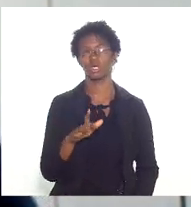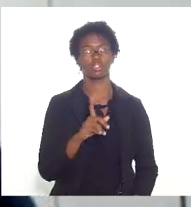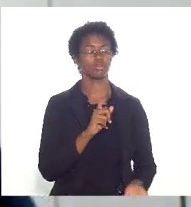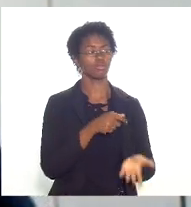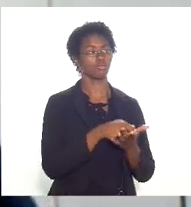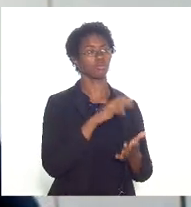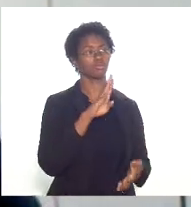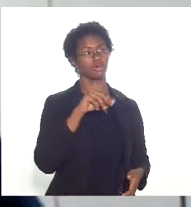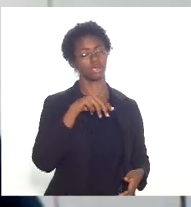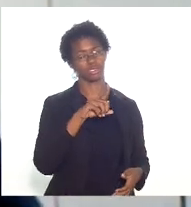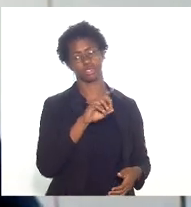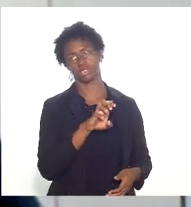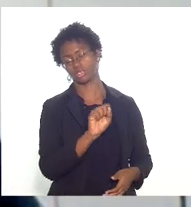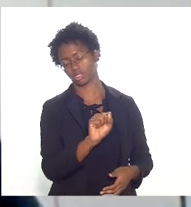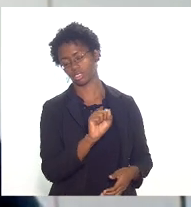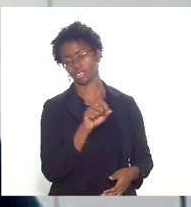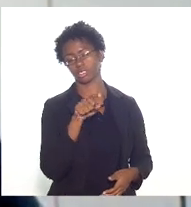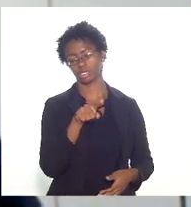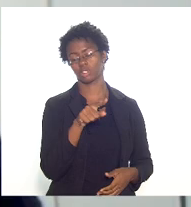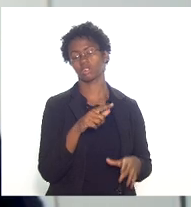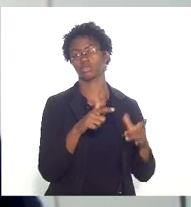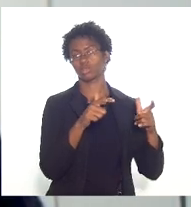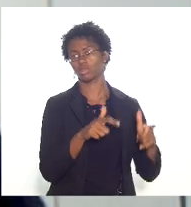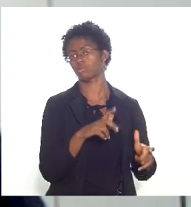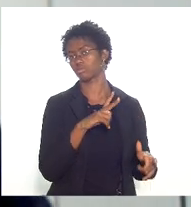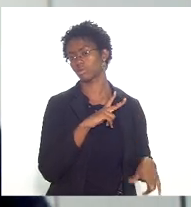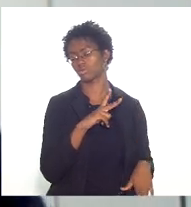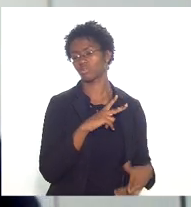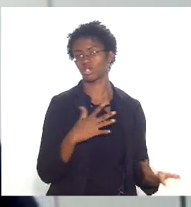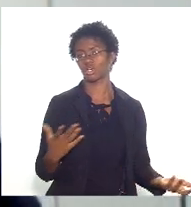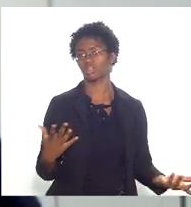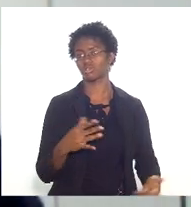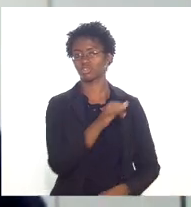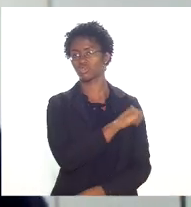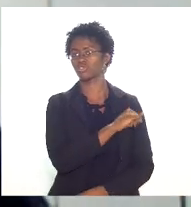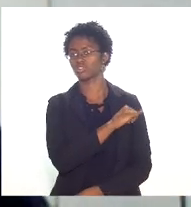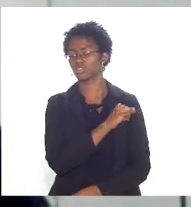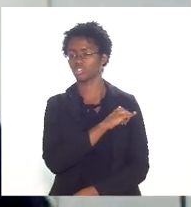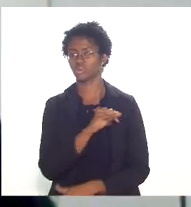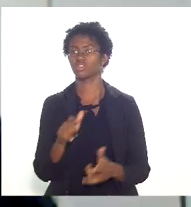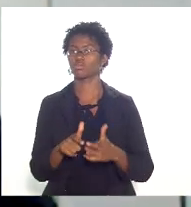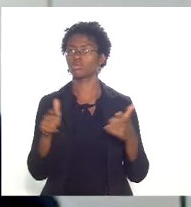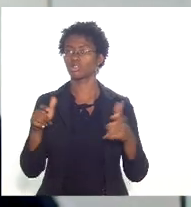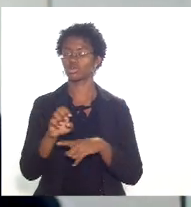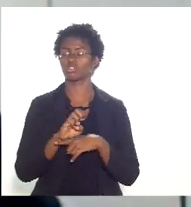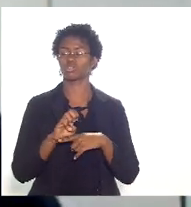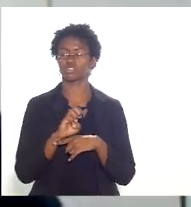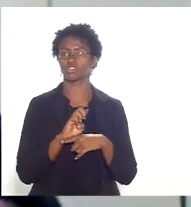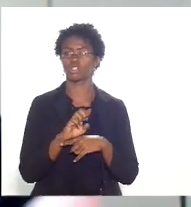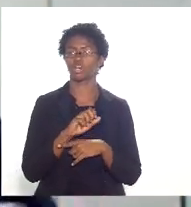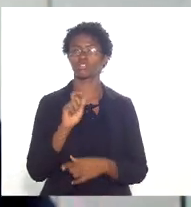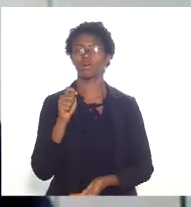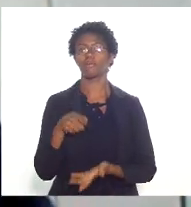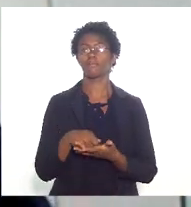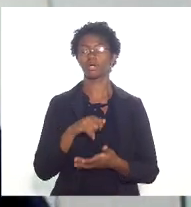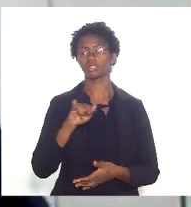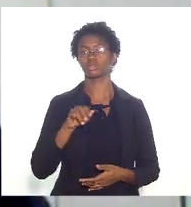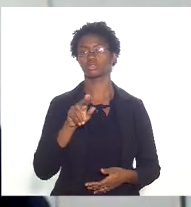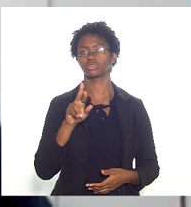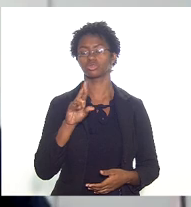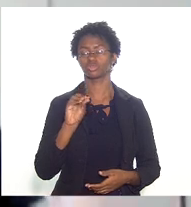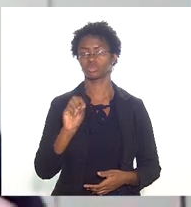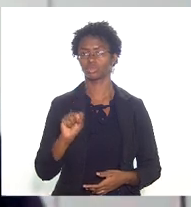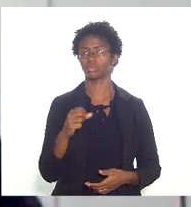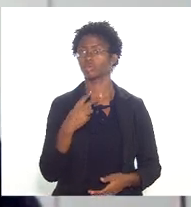cobra de qualquer empréstimo que ele faz o setor privado no estado do Rio de Janeiro EA maior parte dos Estados da Federação pago um juros absolutamente